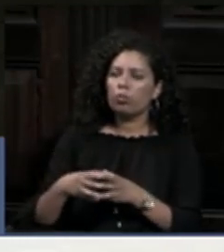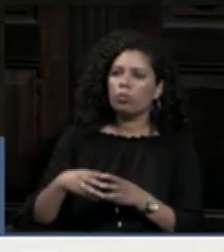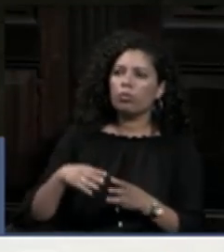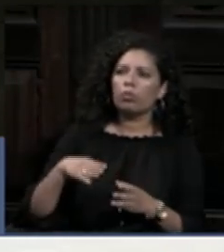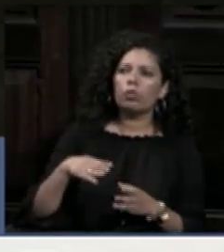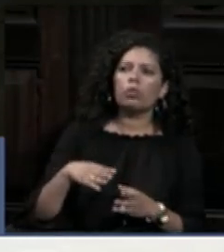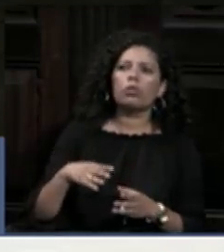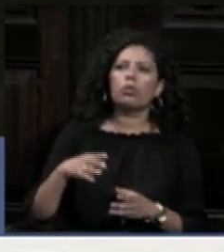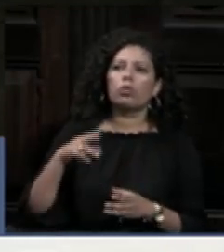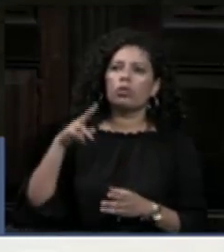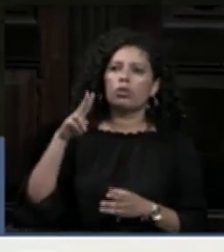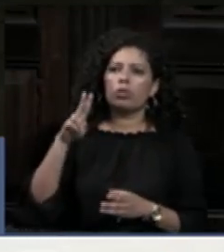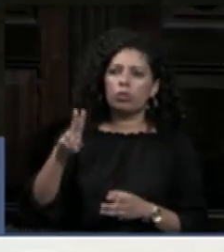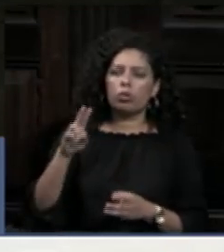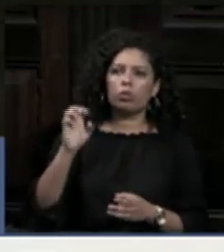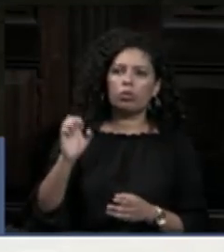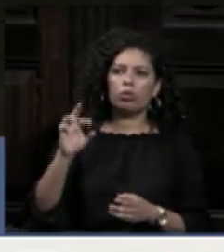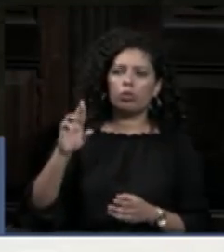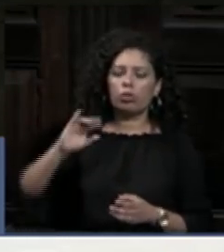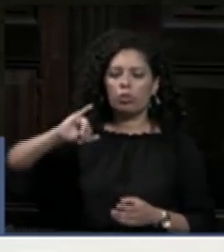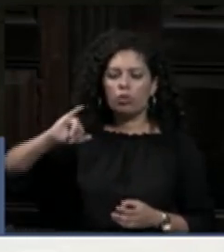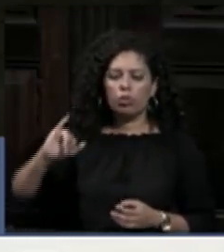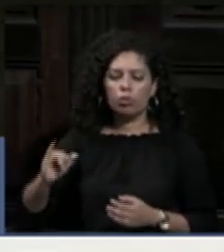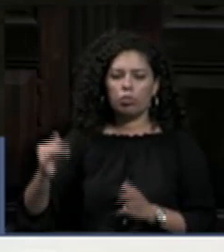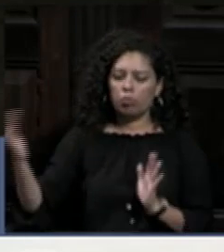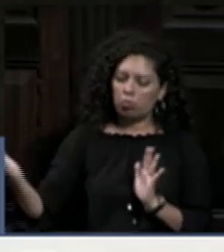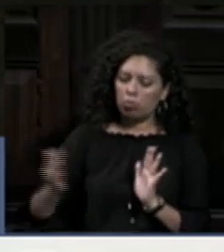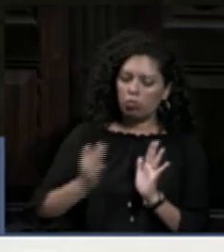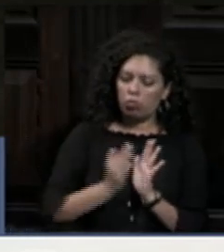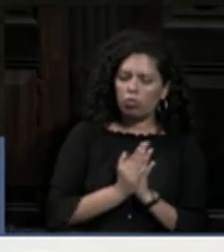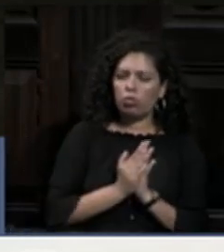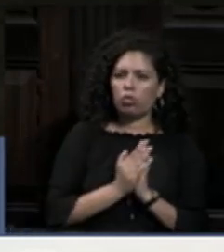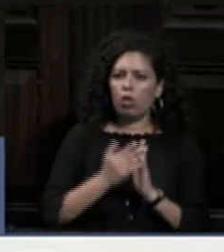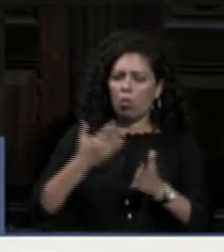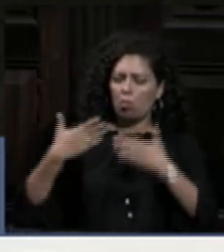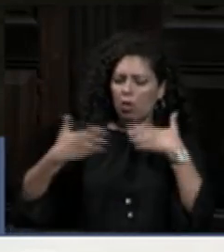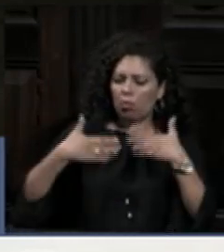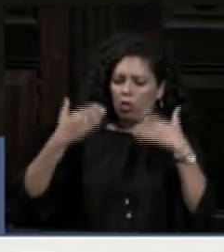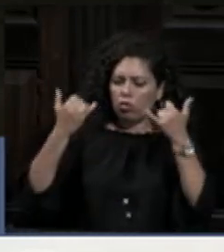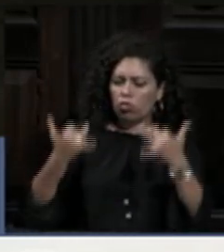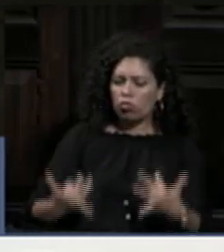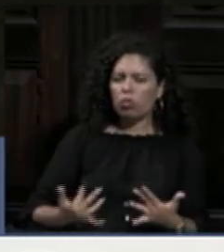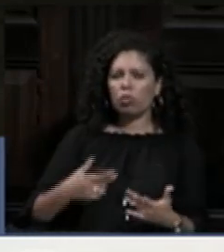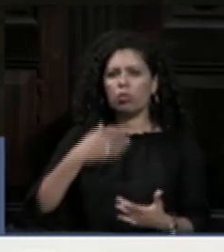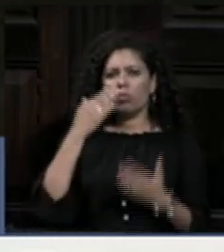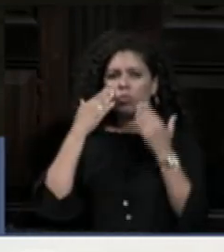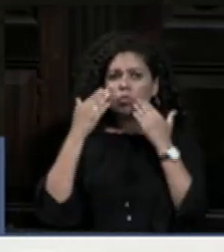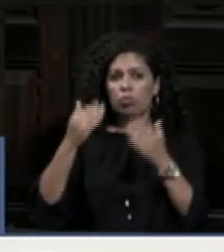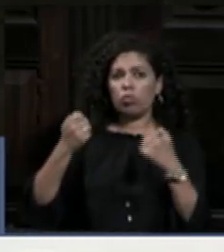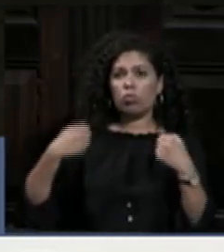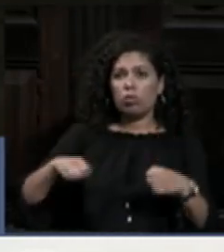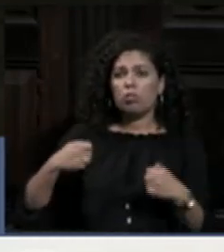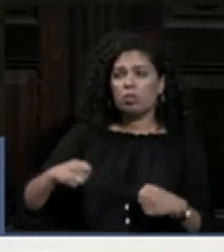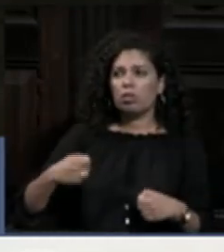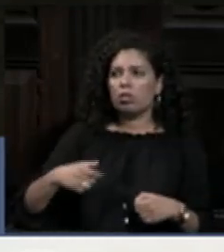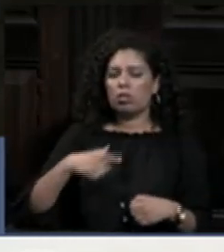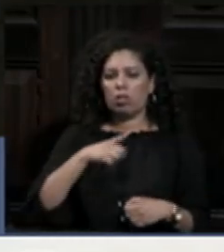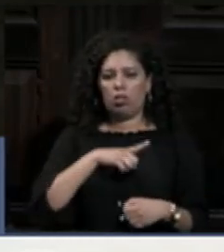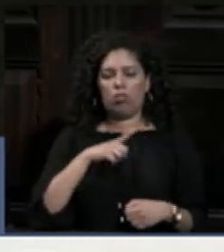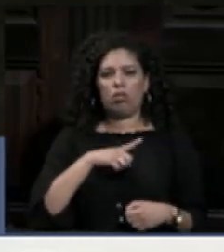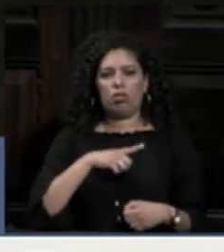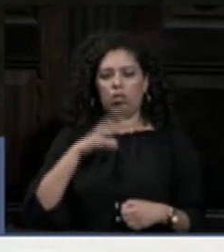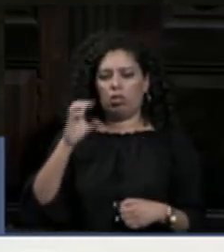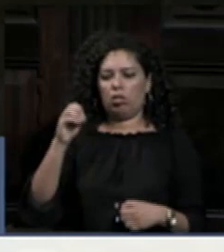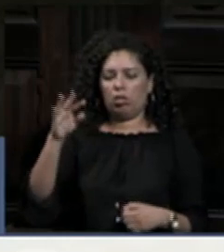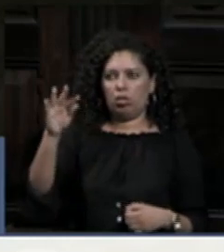mas que entendiam ali a importância de preservar esse direito para as pessoas que mais preciso eu queria dar